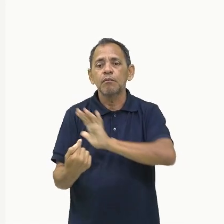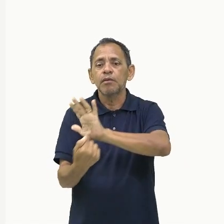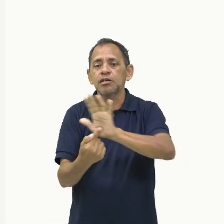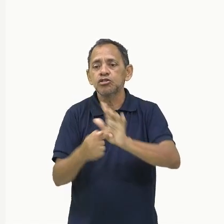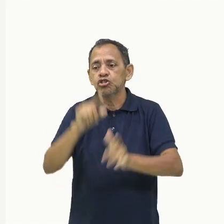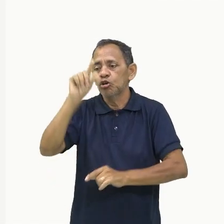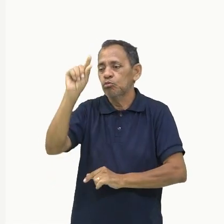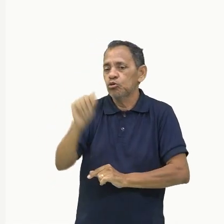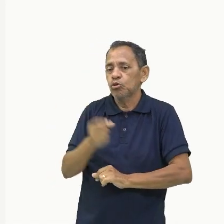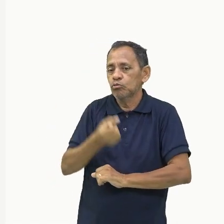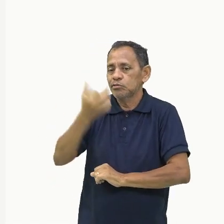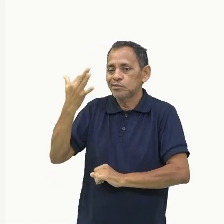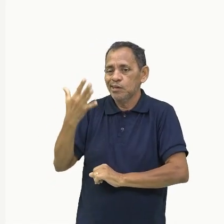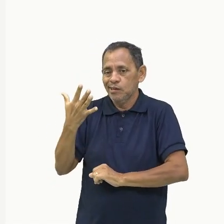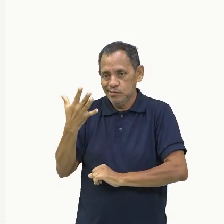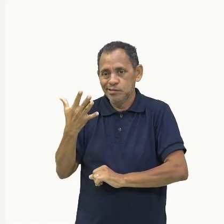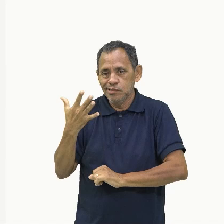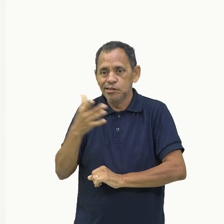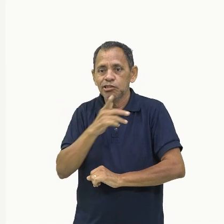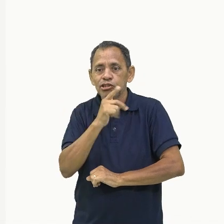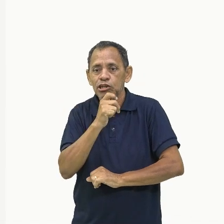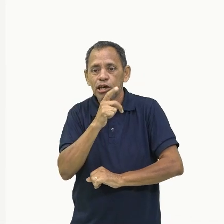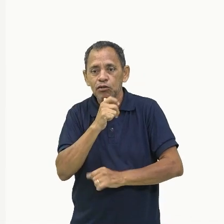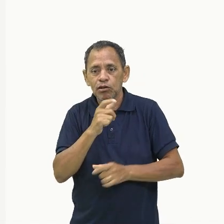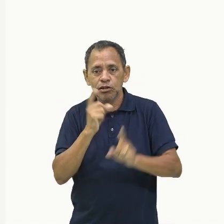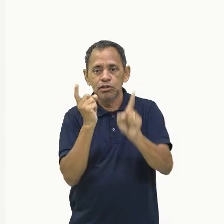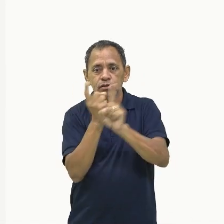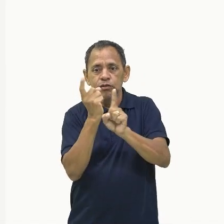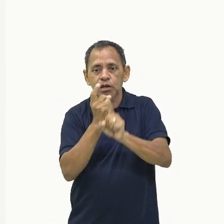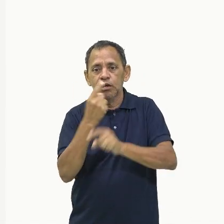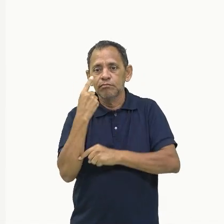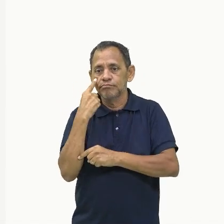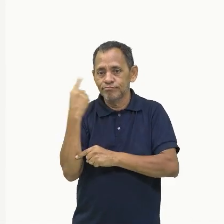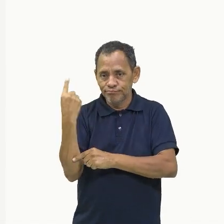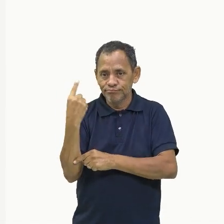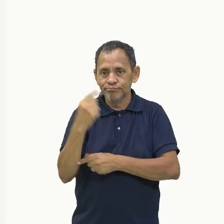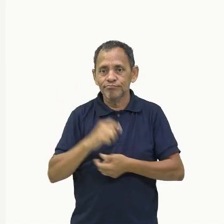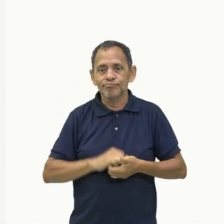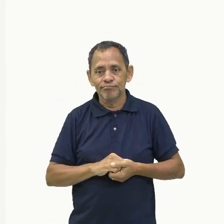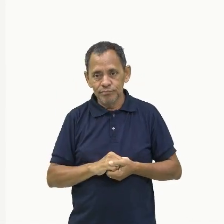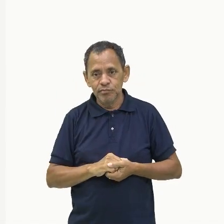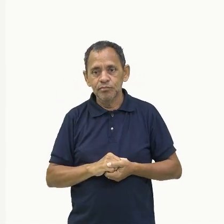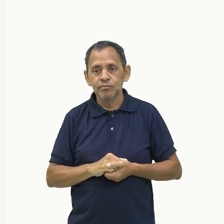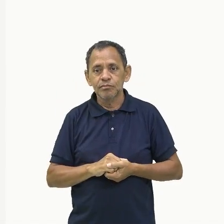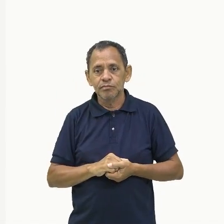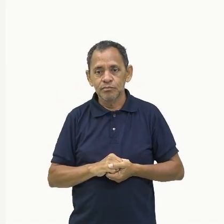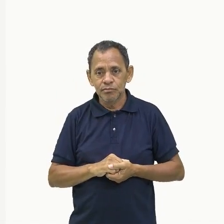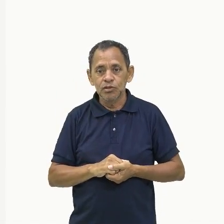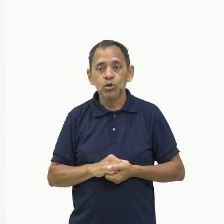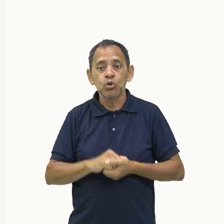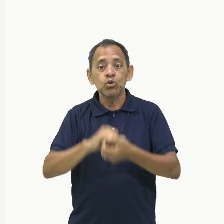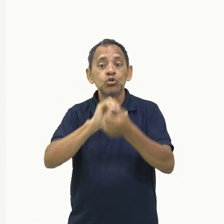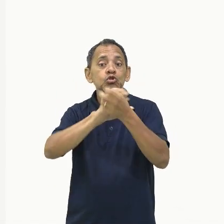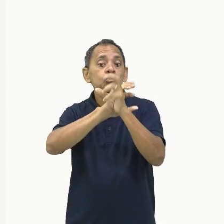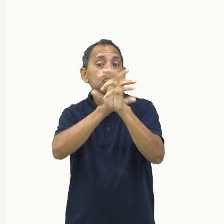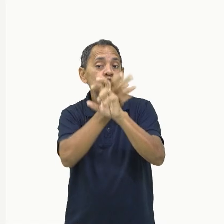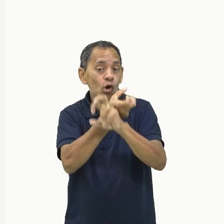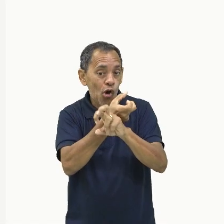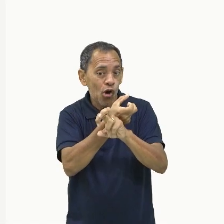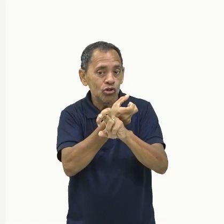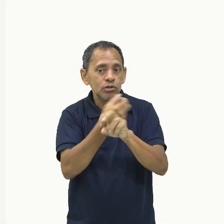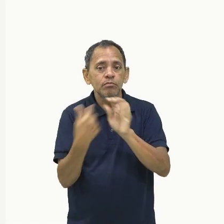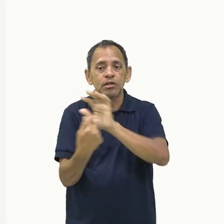menor quantidade de água? Identificaram aí? Isso mesmo, são os ossos, eles apresentam cerca